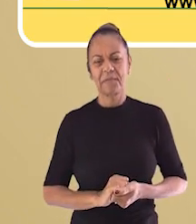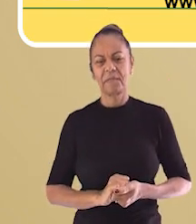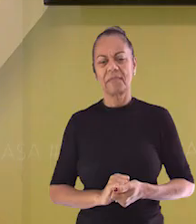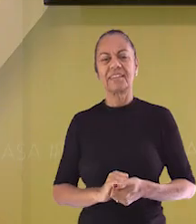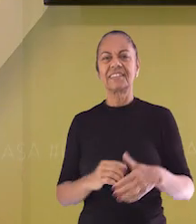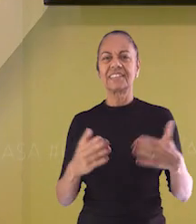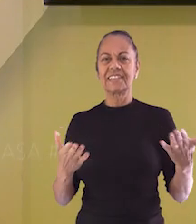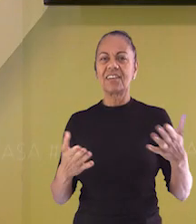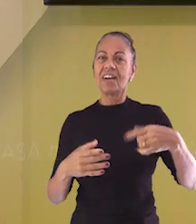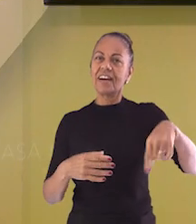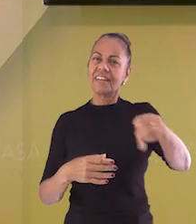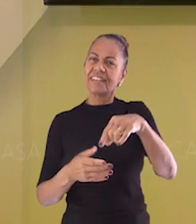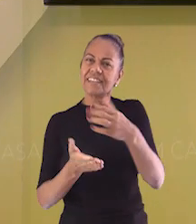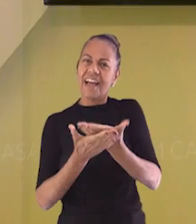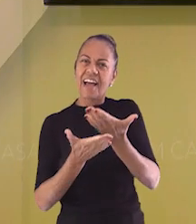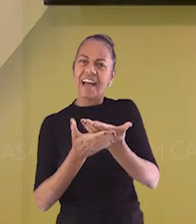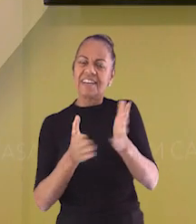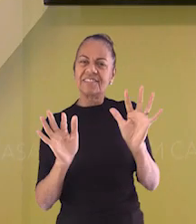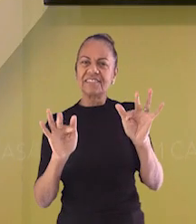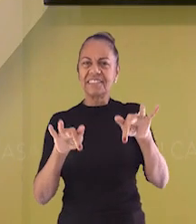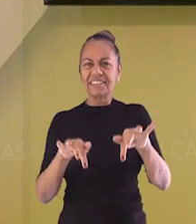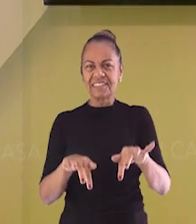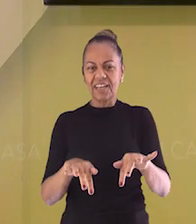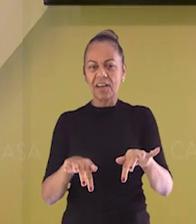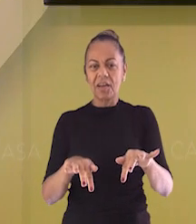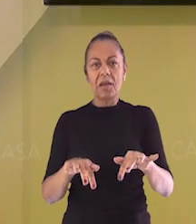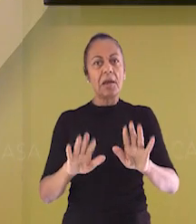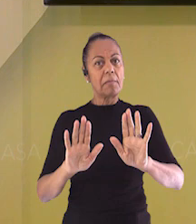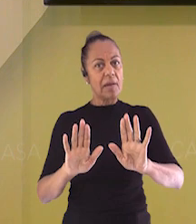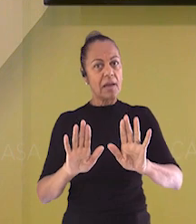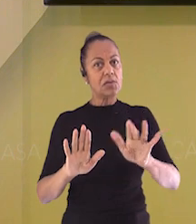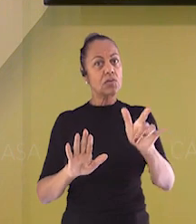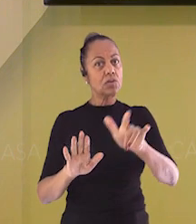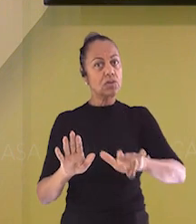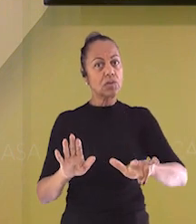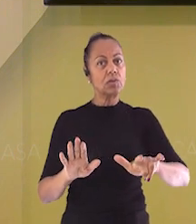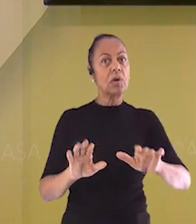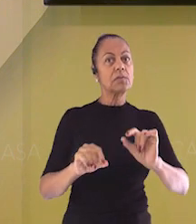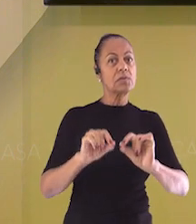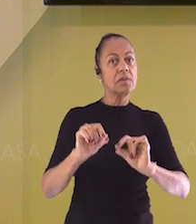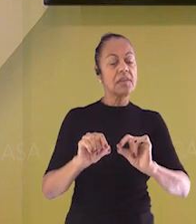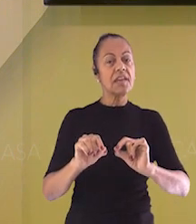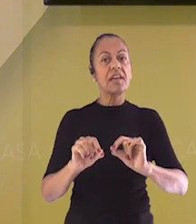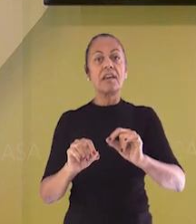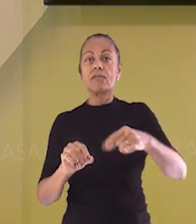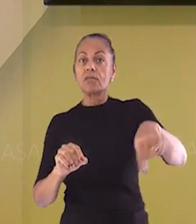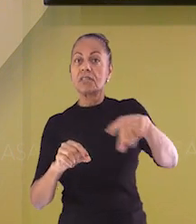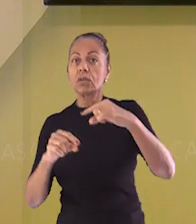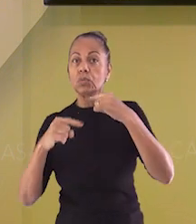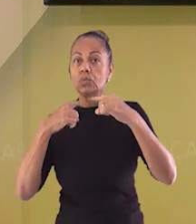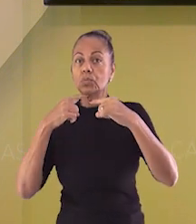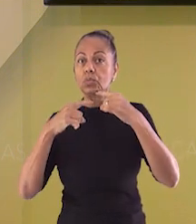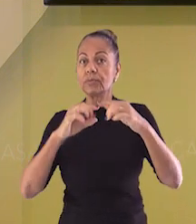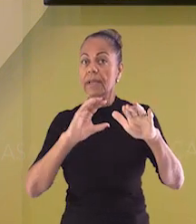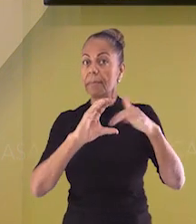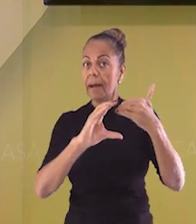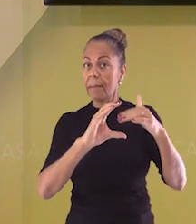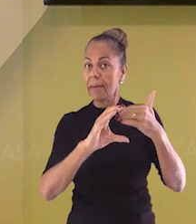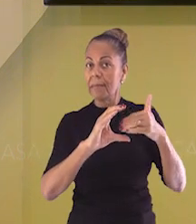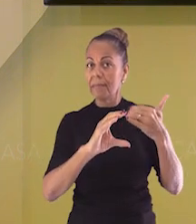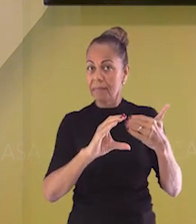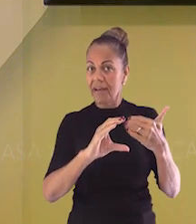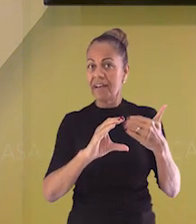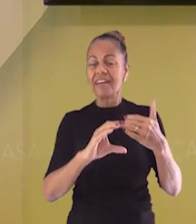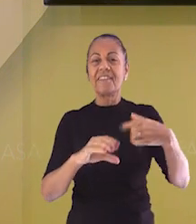www.tvdeverencasa.com.br. É isso, turma. Nossa aula vai terminando aqui, mas continuamos de olho nos recadinhos e dúvidas de